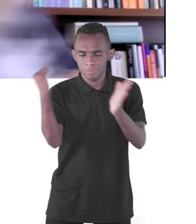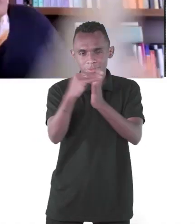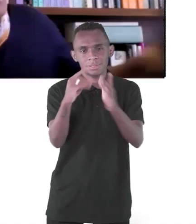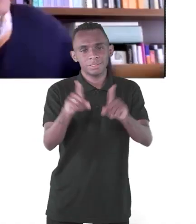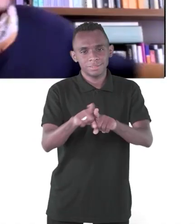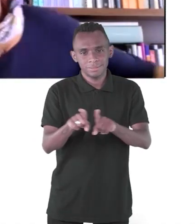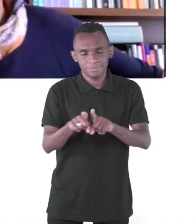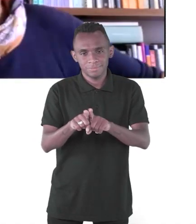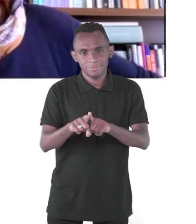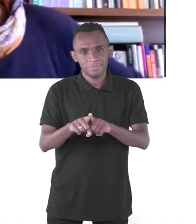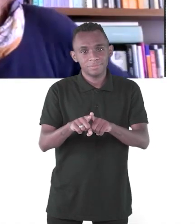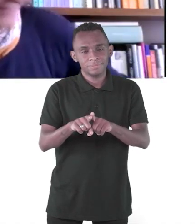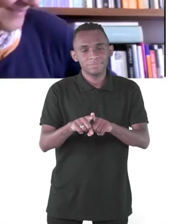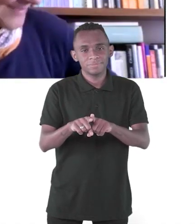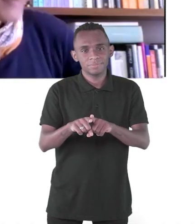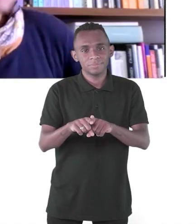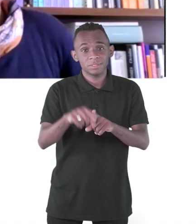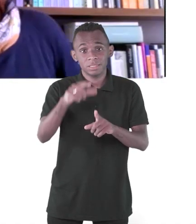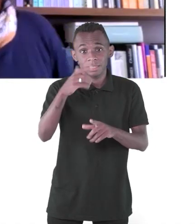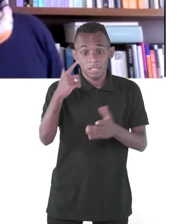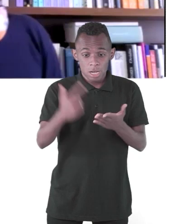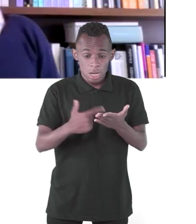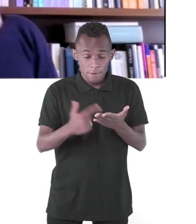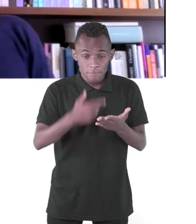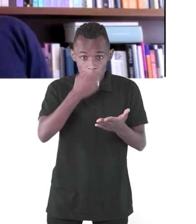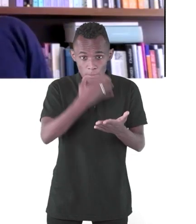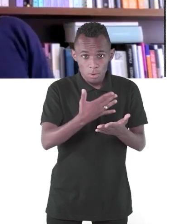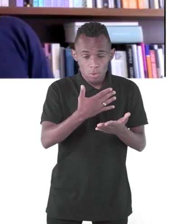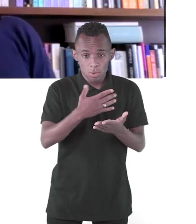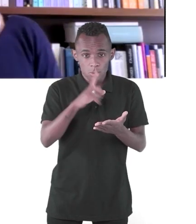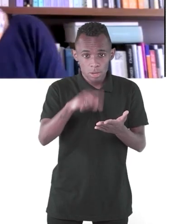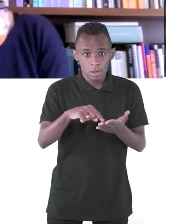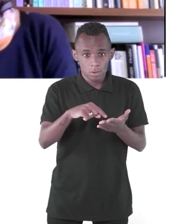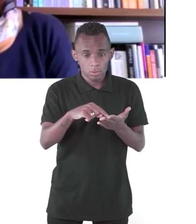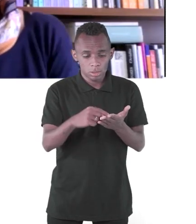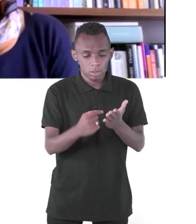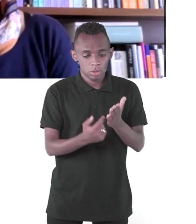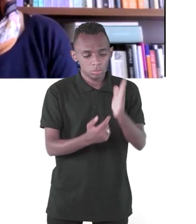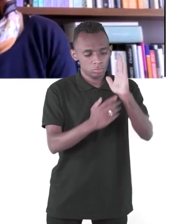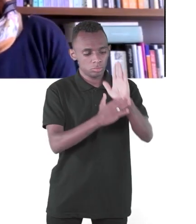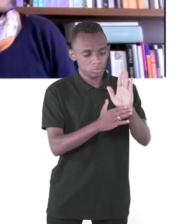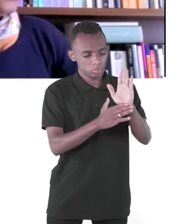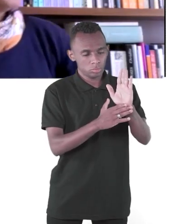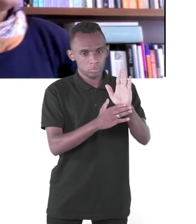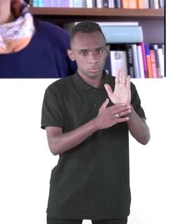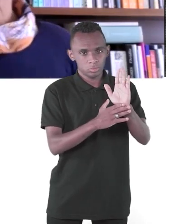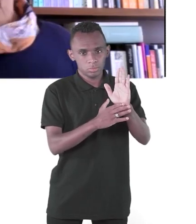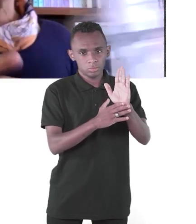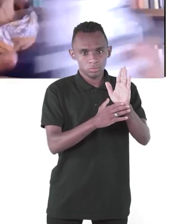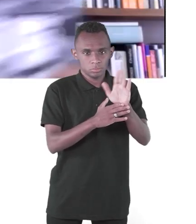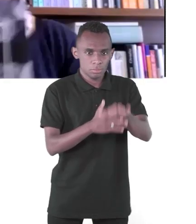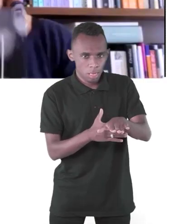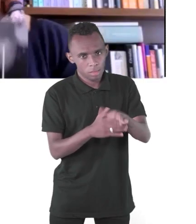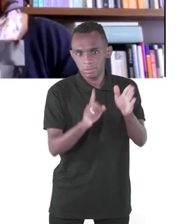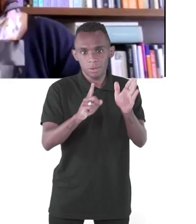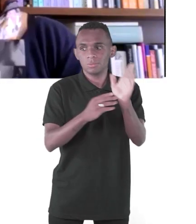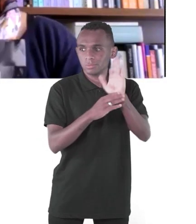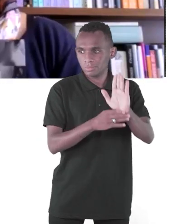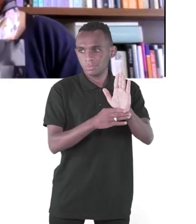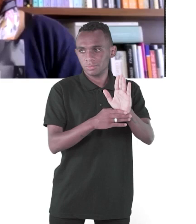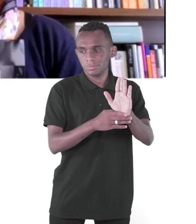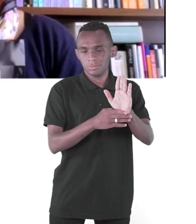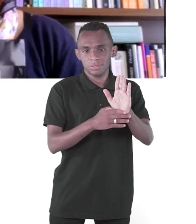ar. Maravilha. Fernando Sabino falava que livro bom é o que para em pé. Opa, esse aqui para.